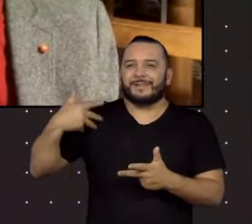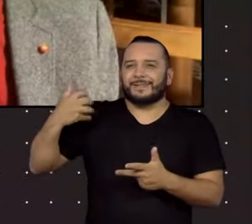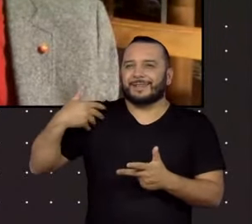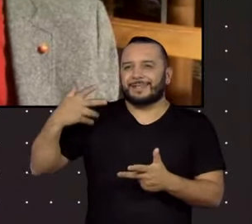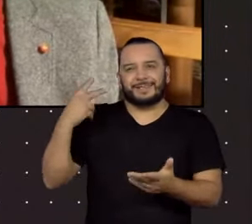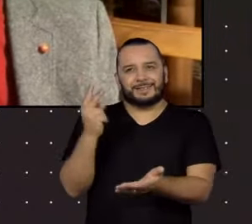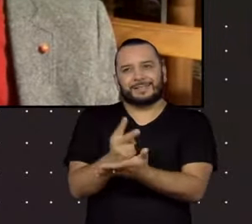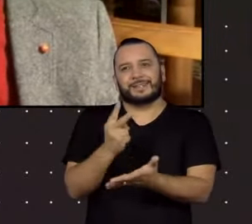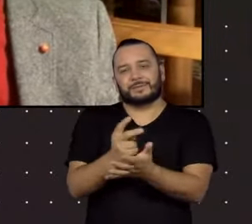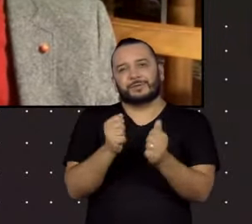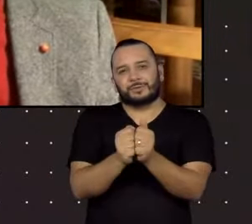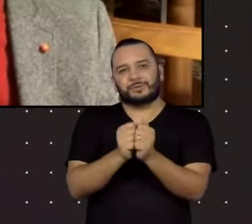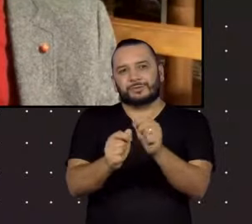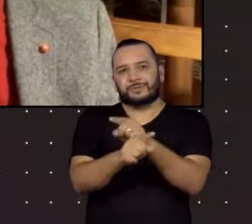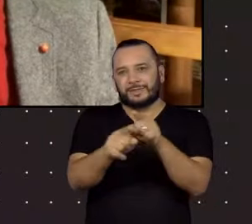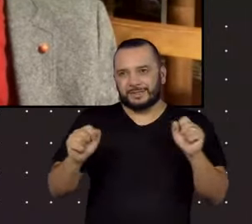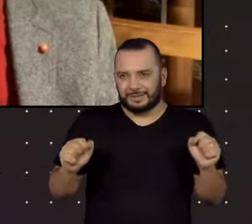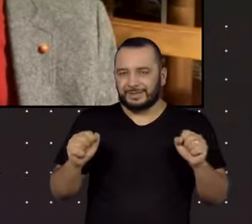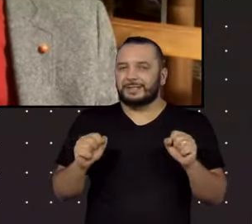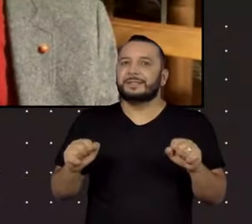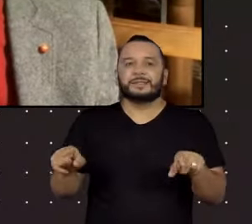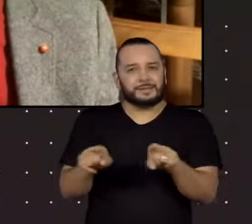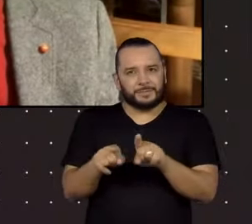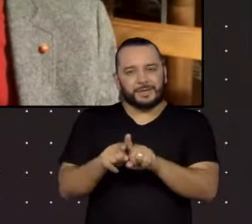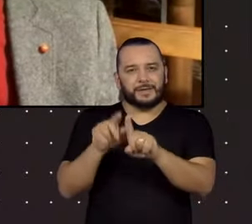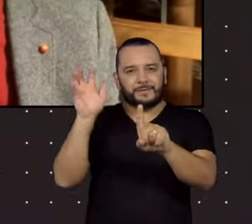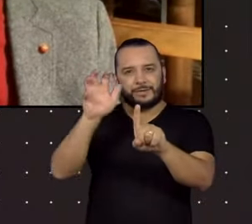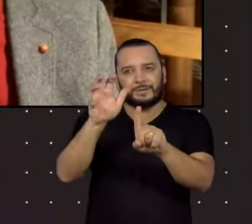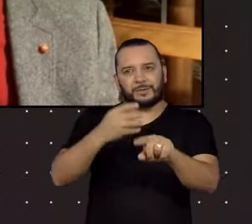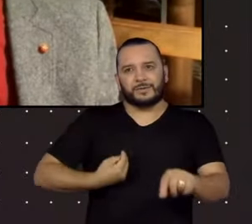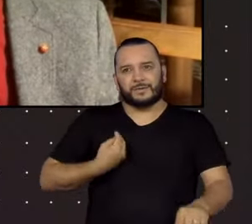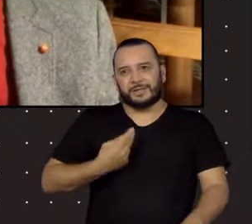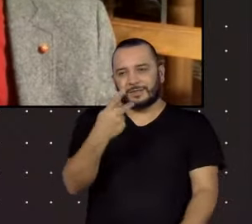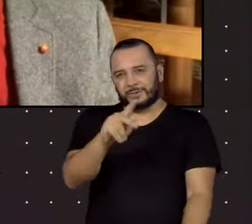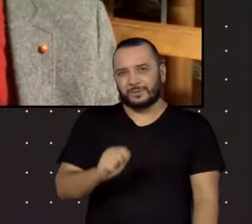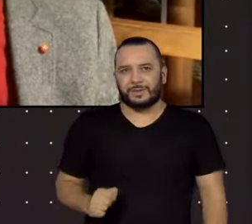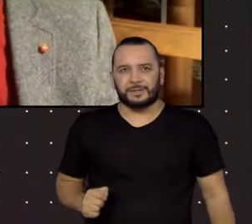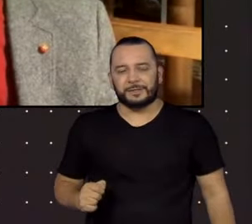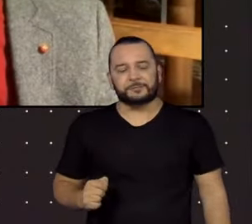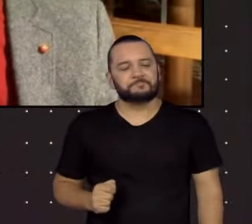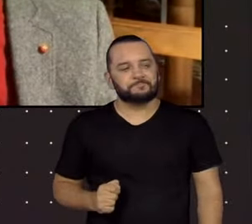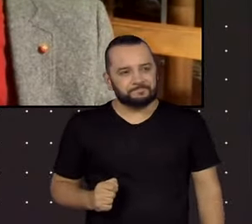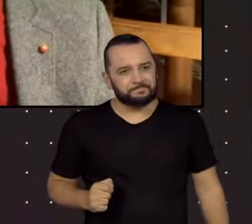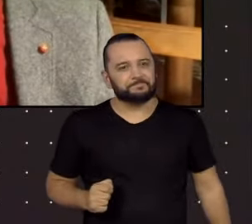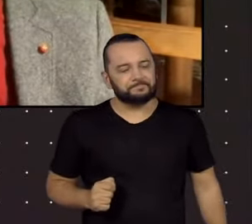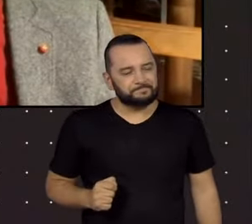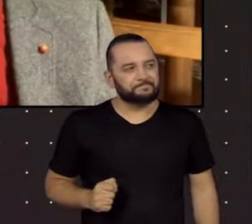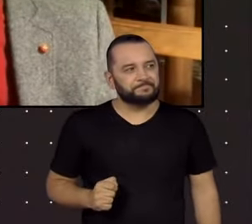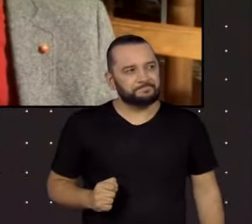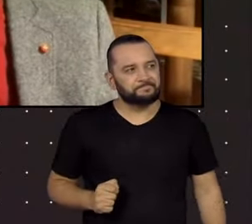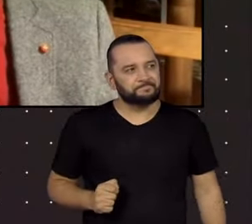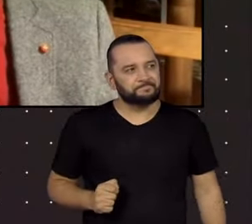o acompanharam e permearam a sua carreira. E que, no tempo